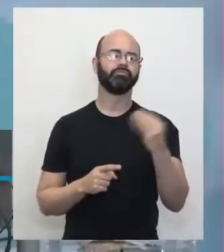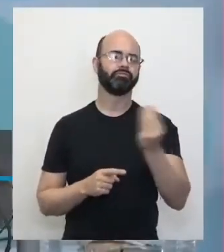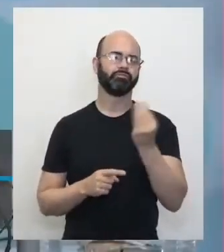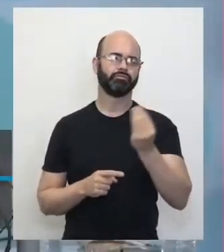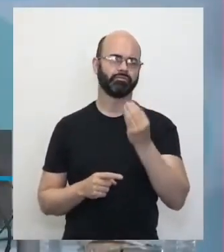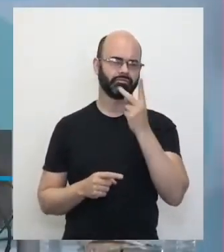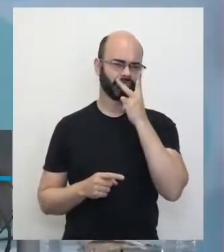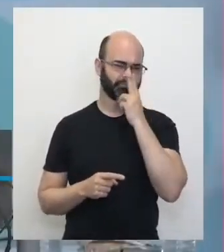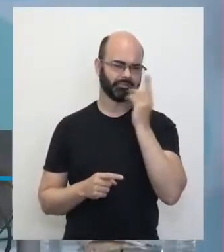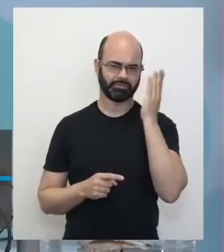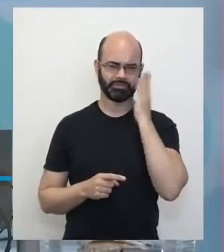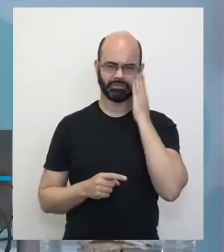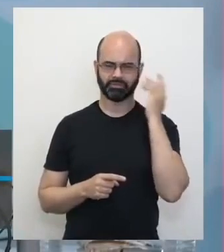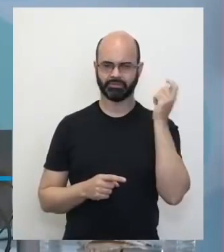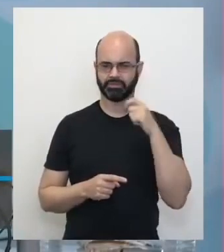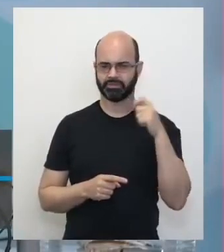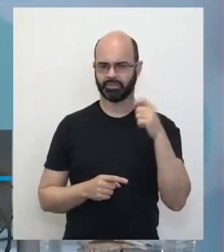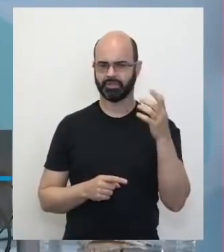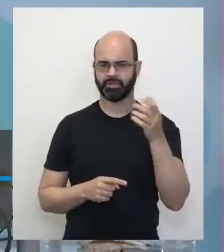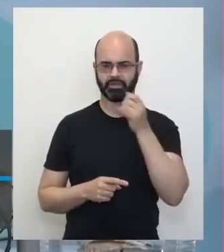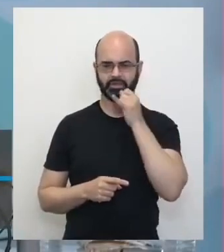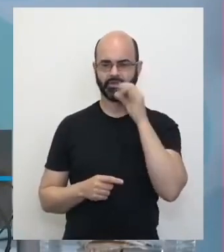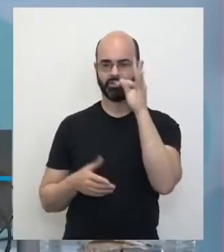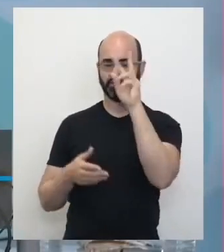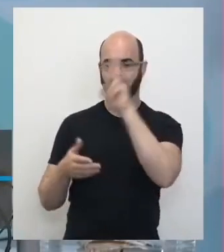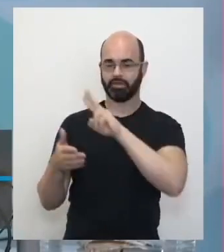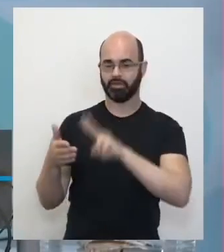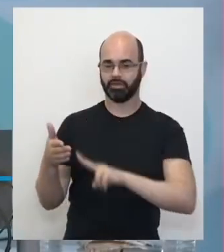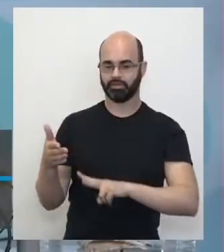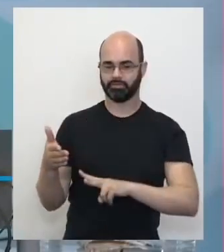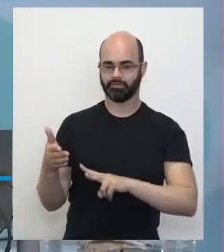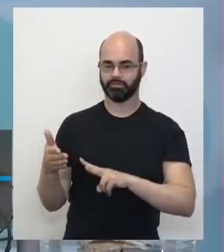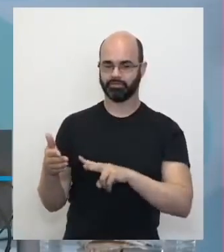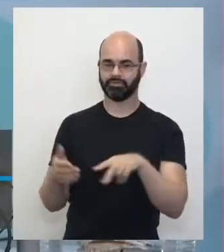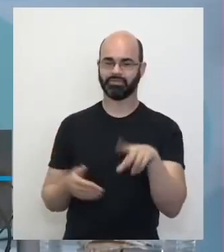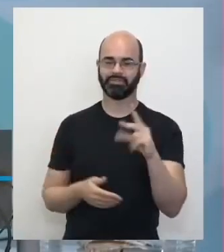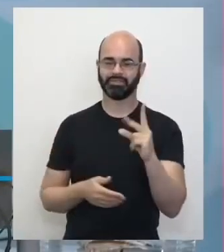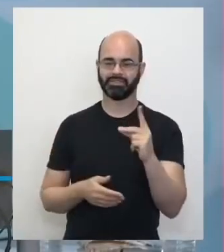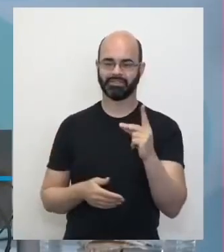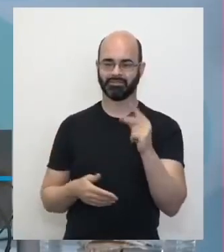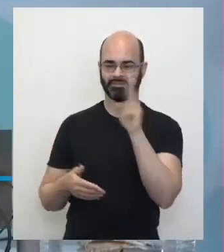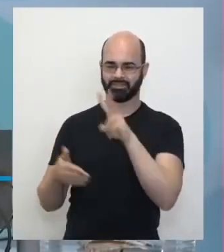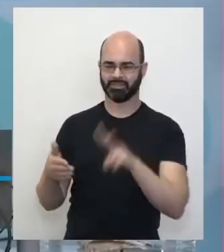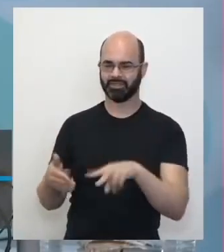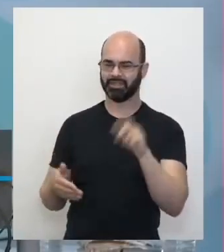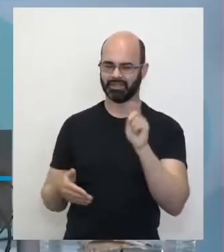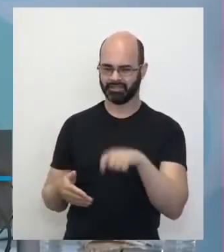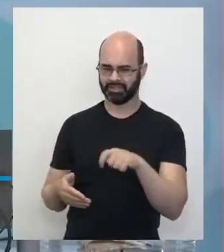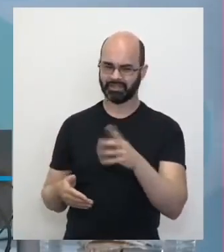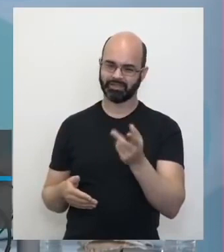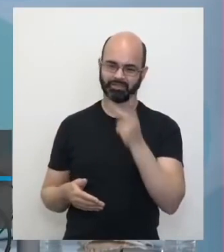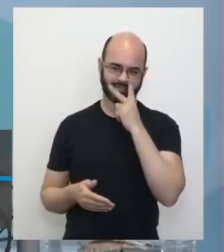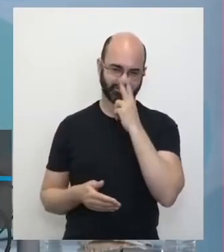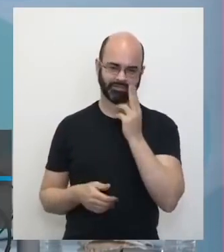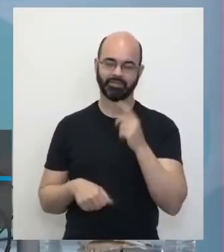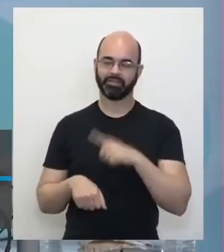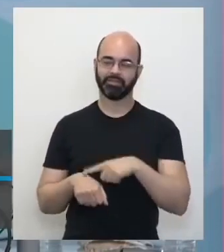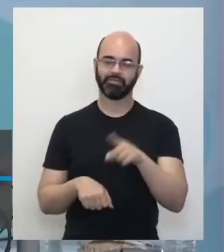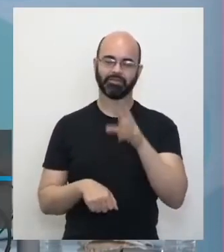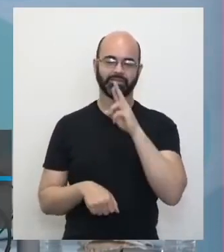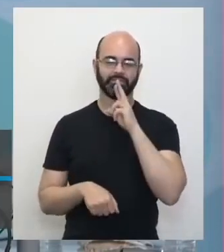isso? Dá para saber somente com a leitura que vocês fizeram daquela segunda manchete? Então, vou deixar um tempinho aí para vocês